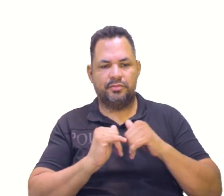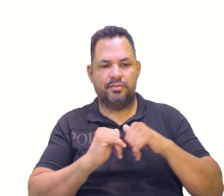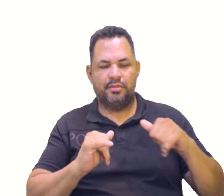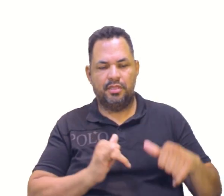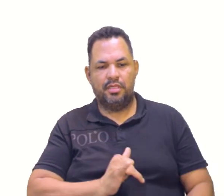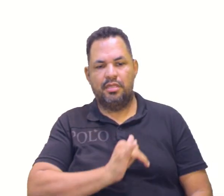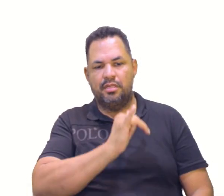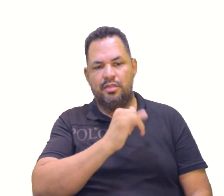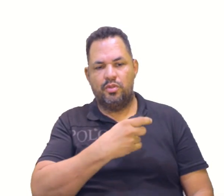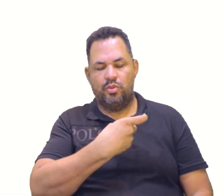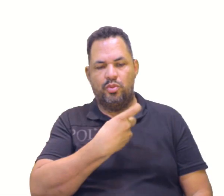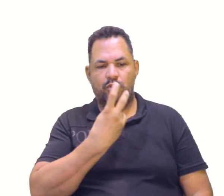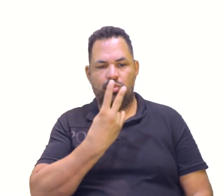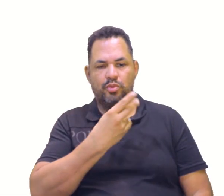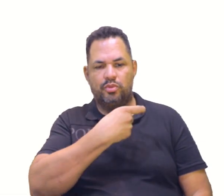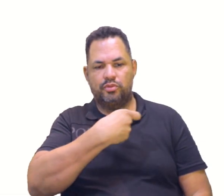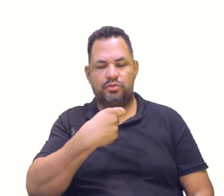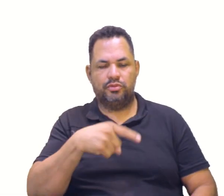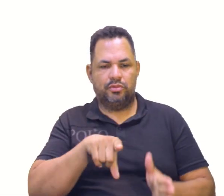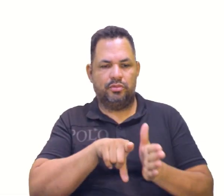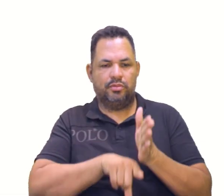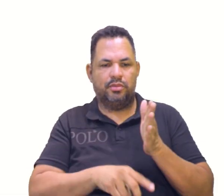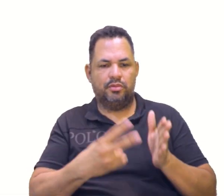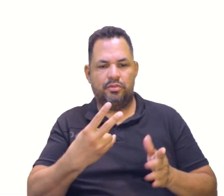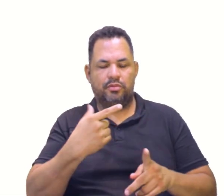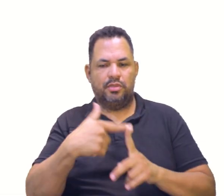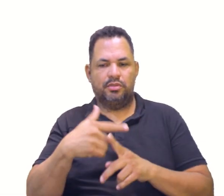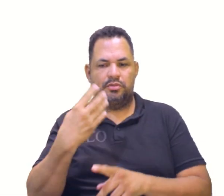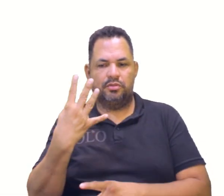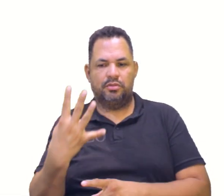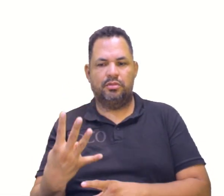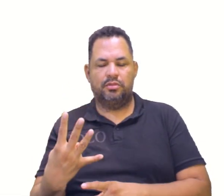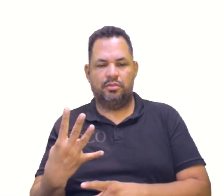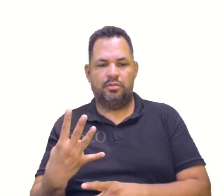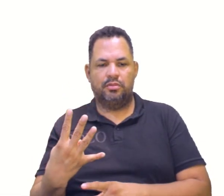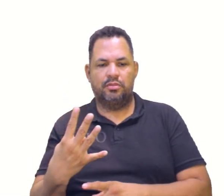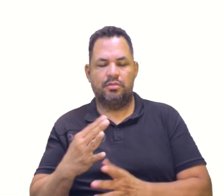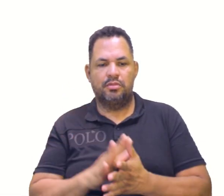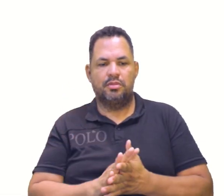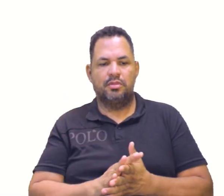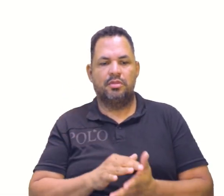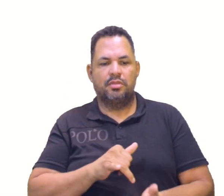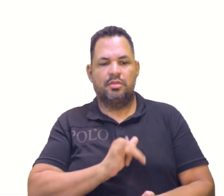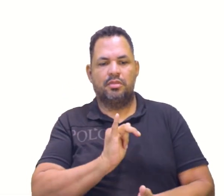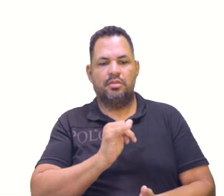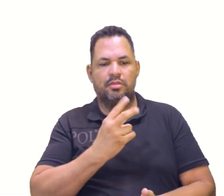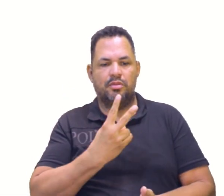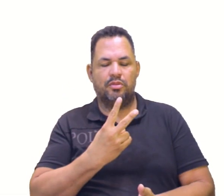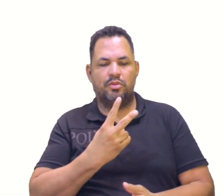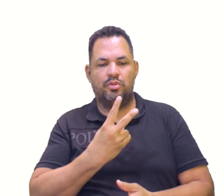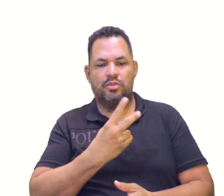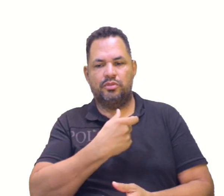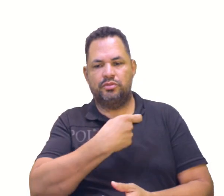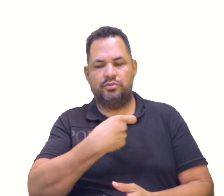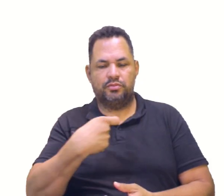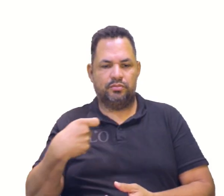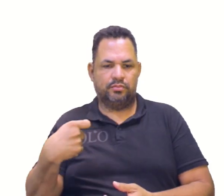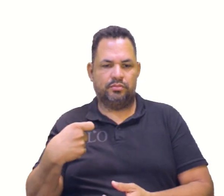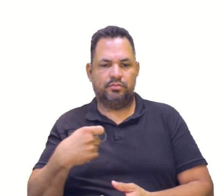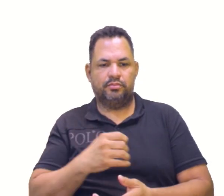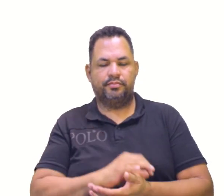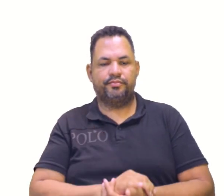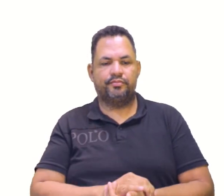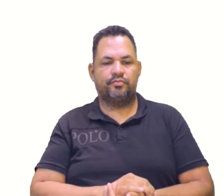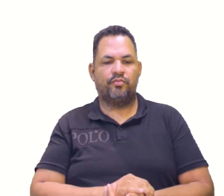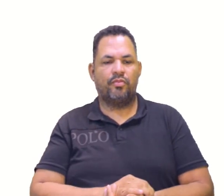vai ficar 2x menos 2 mais 4. Então a reduzida vai ser 2x. Estou devendo 2, tenho 4 para